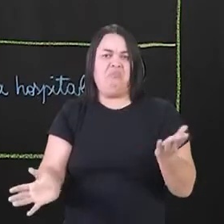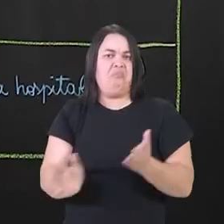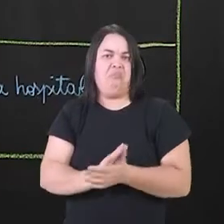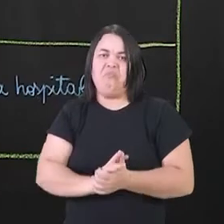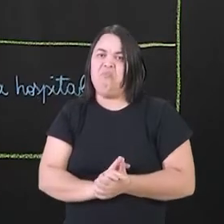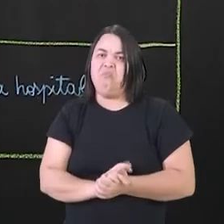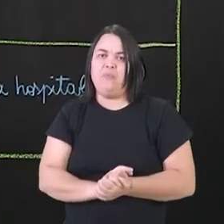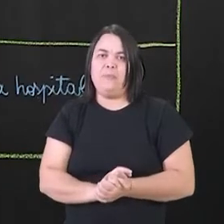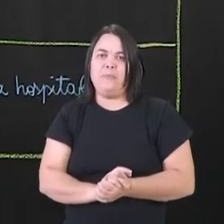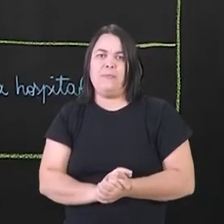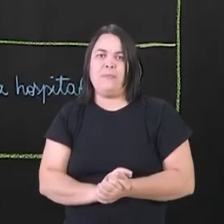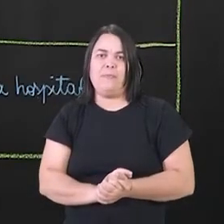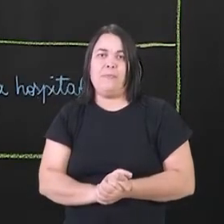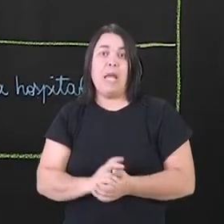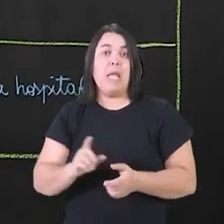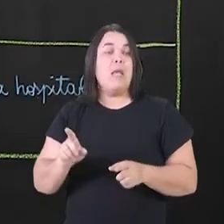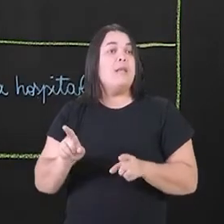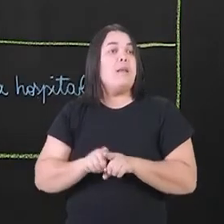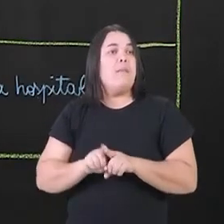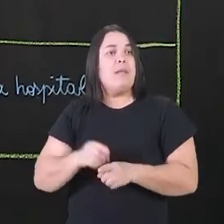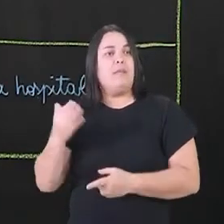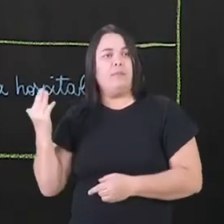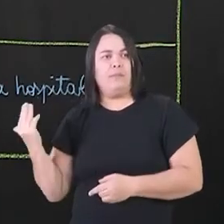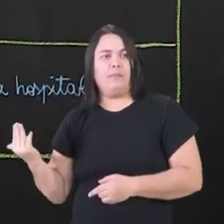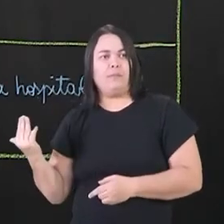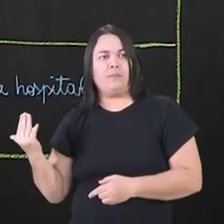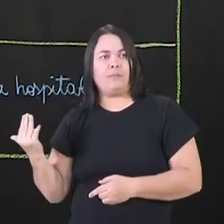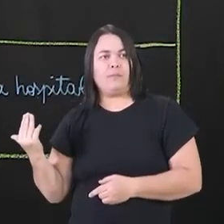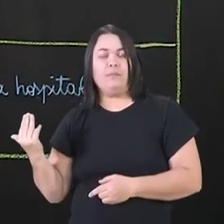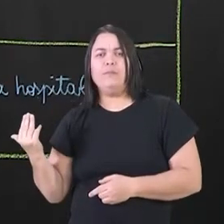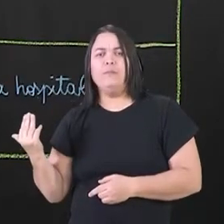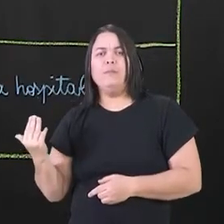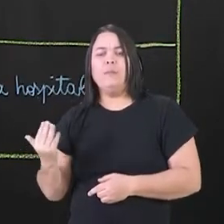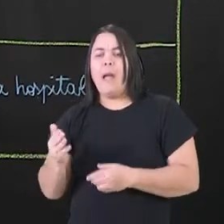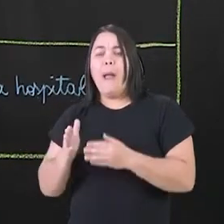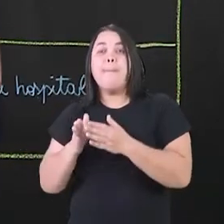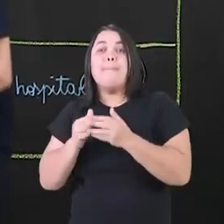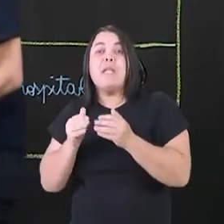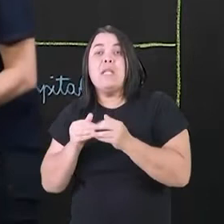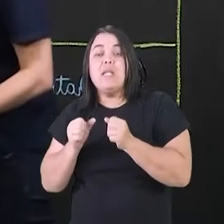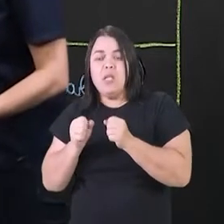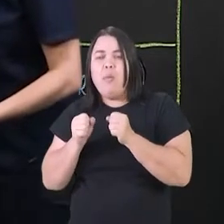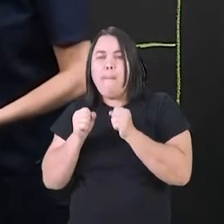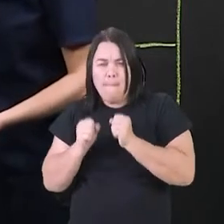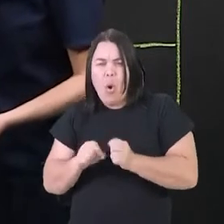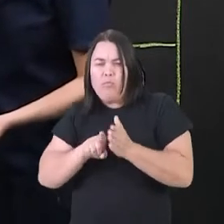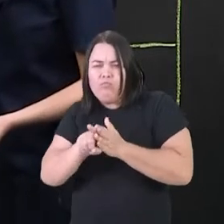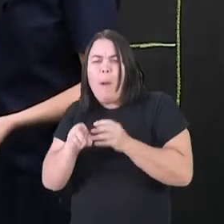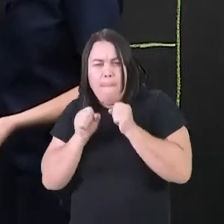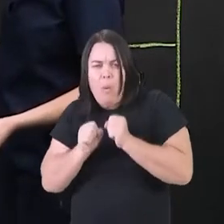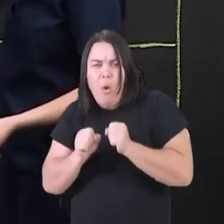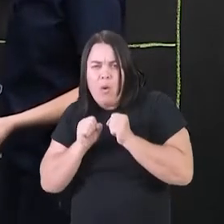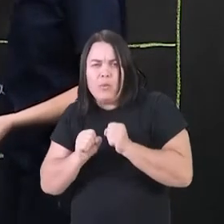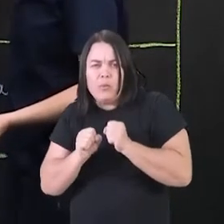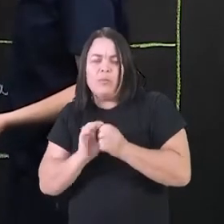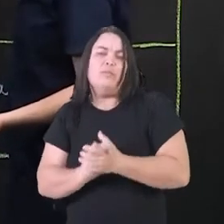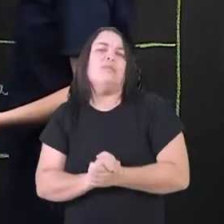habilidade. Eu tenho também a past permission. Eu vou utilizar o